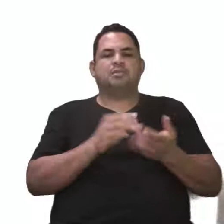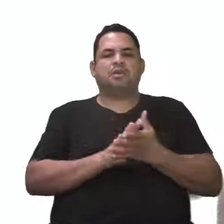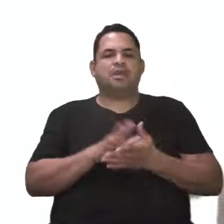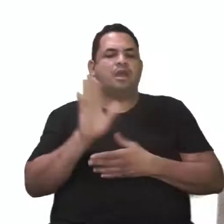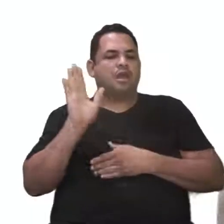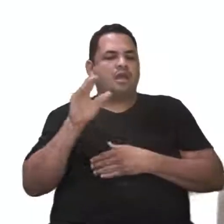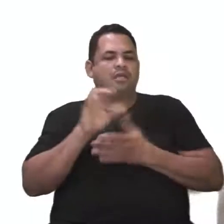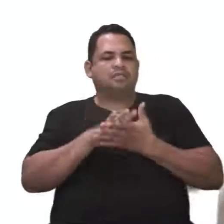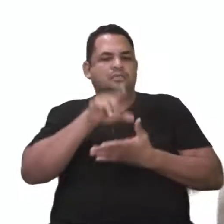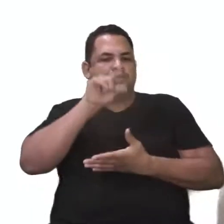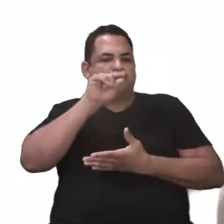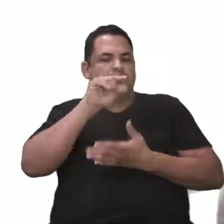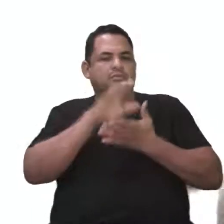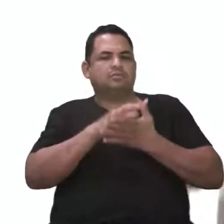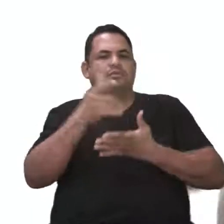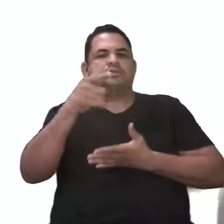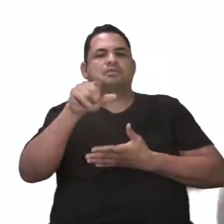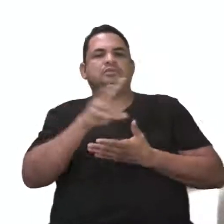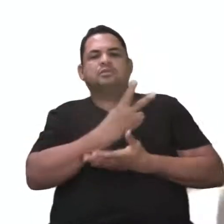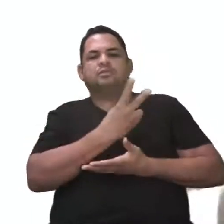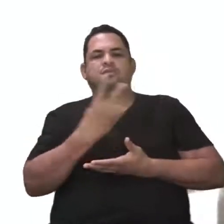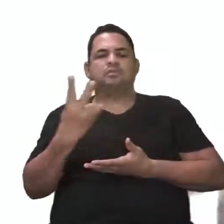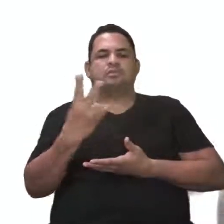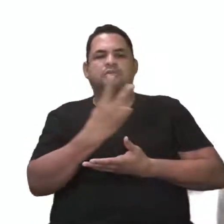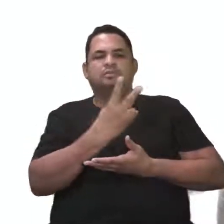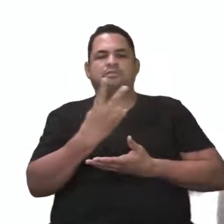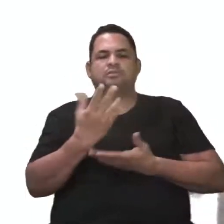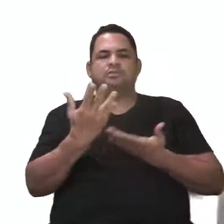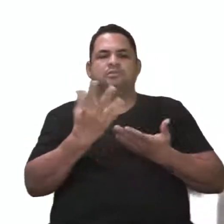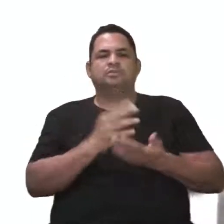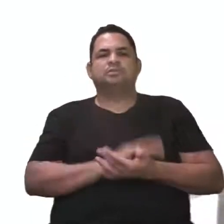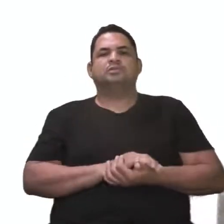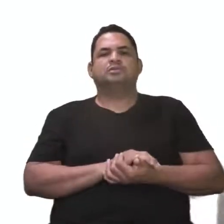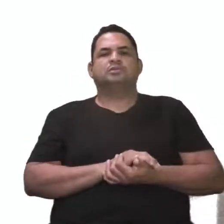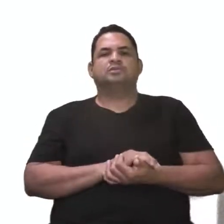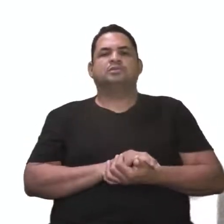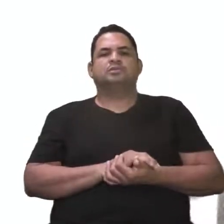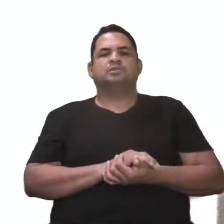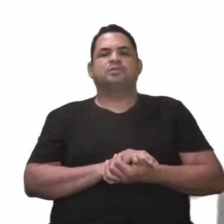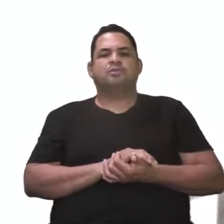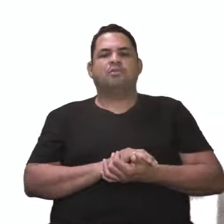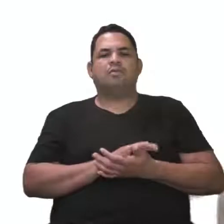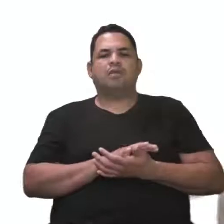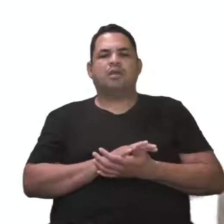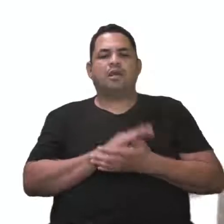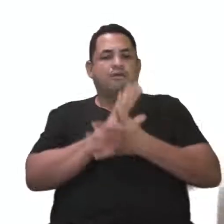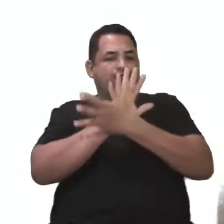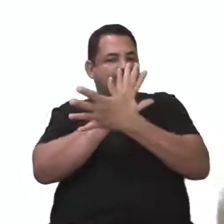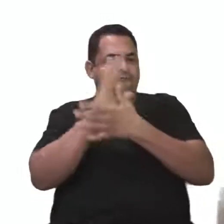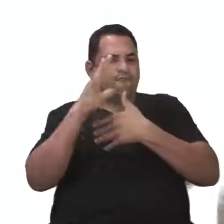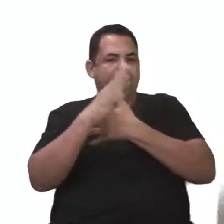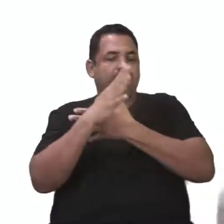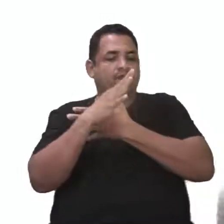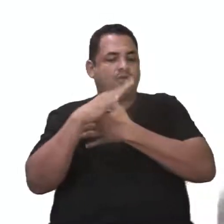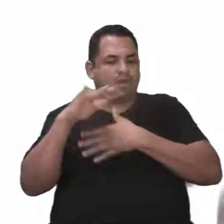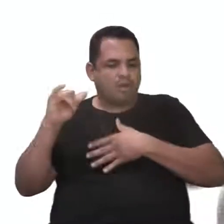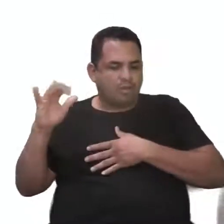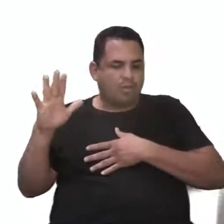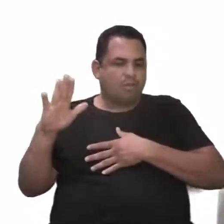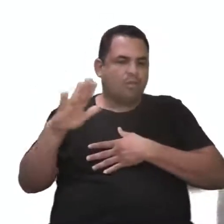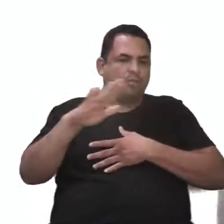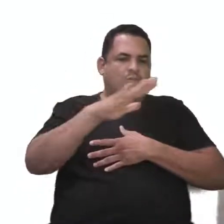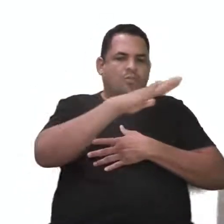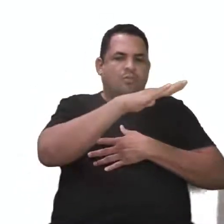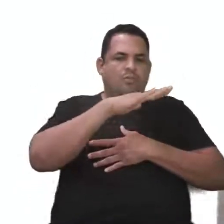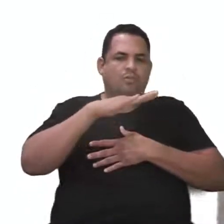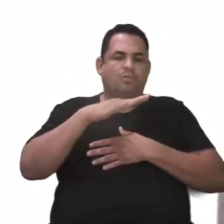que a gente consegue perceber? Ambas servem para esses animais para o voo. Então, eles têm a mesma função. Foi o que a